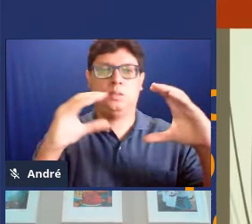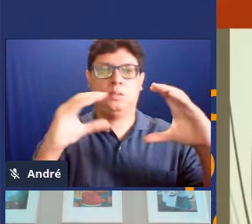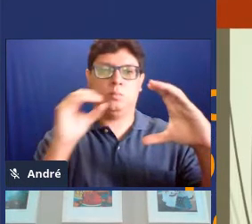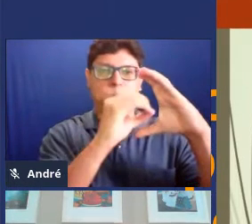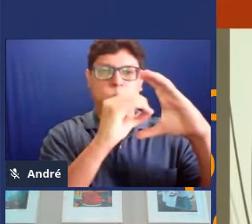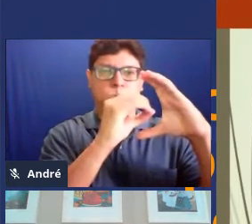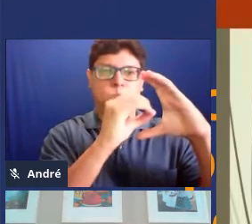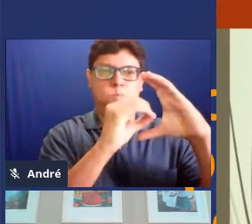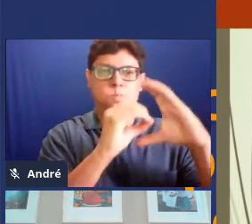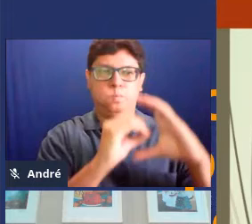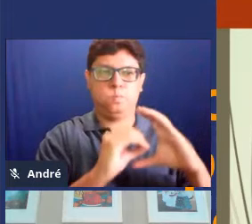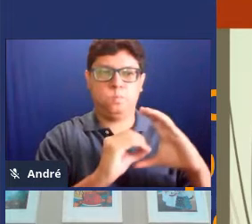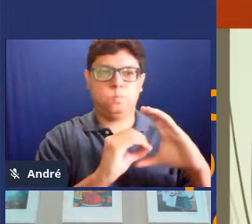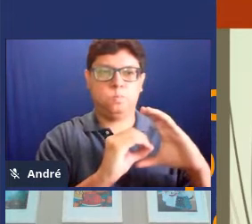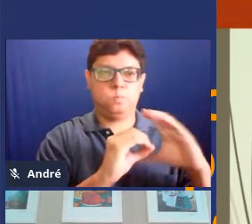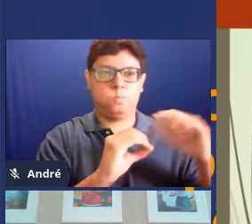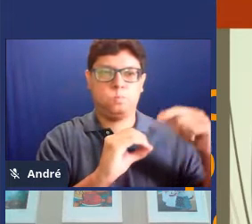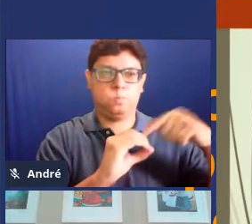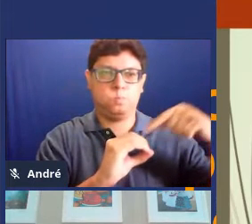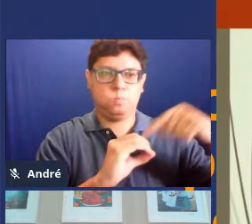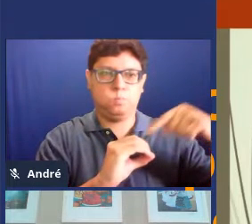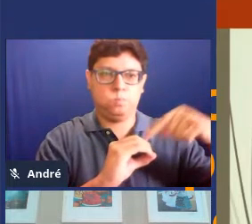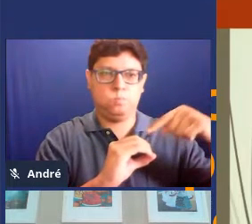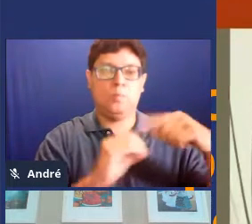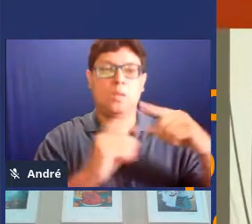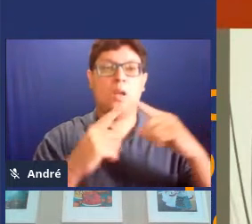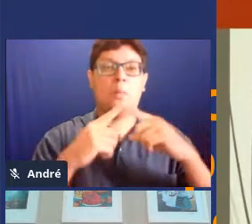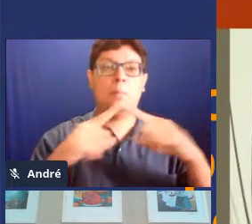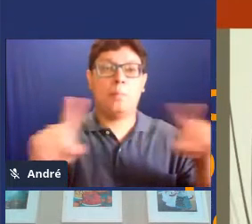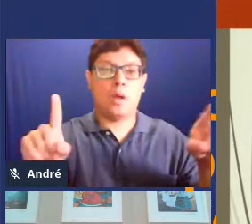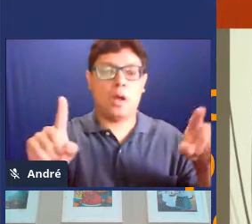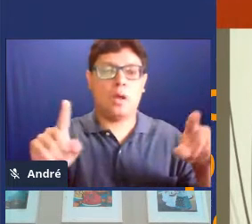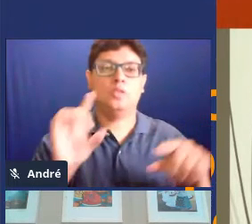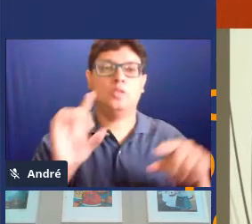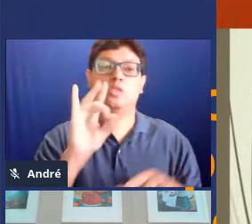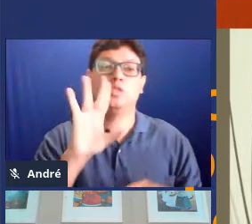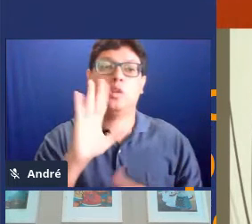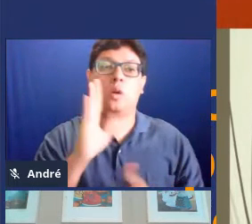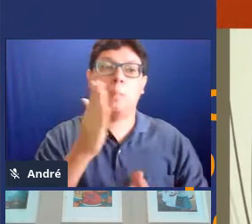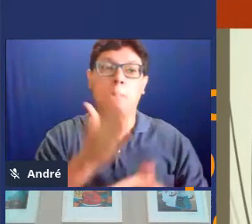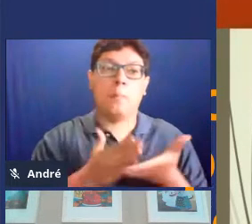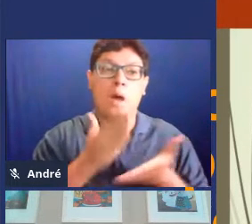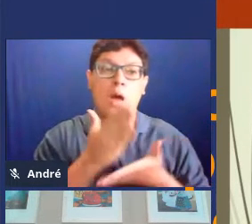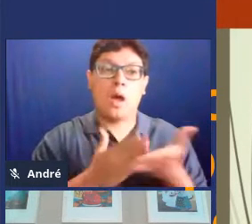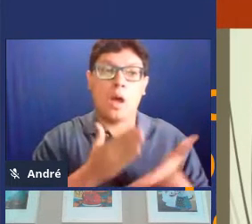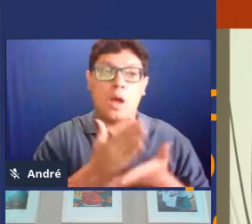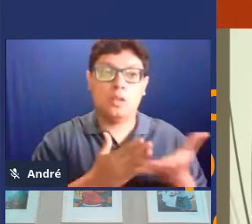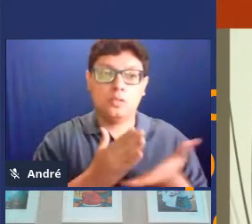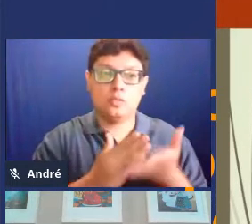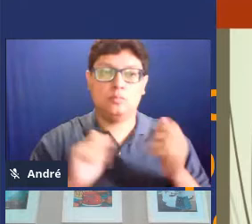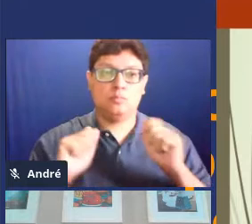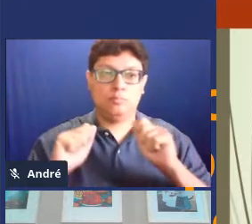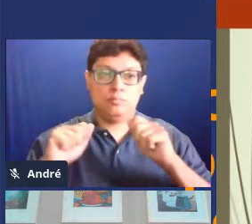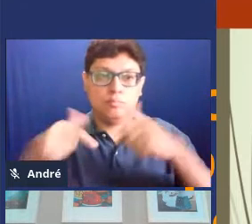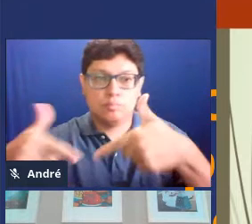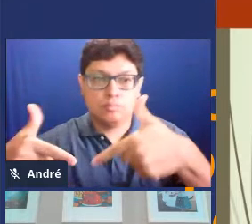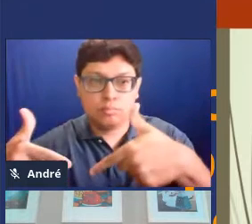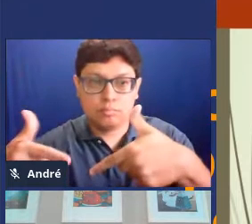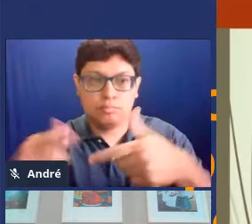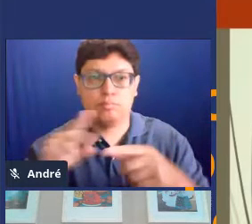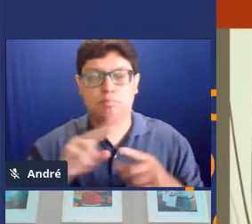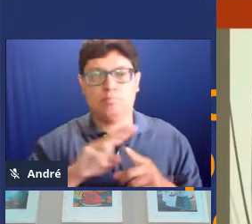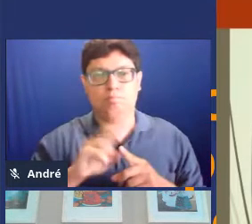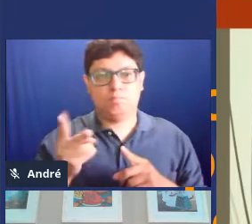do DNA que está sendo expressa. Como isso acontece? Então, no núcleo de todas as células, eu tenho um